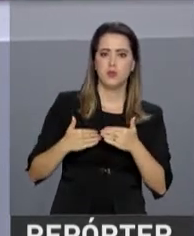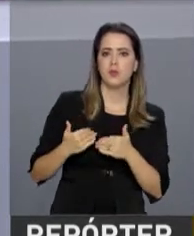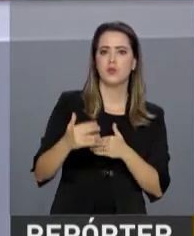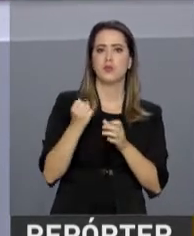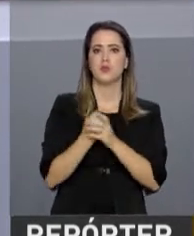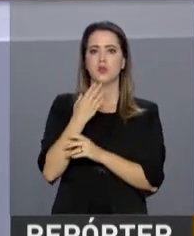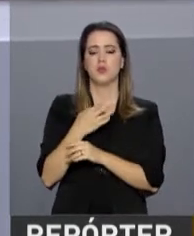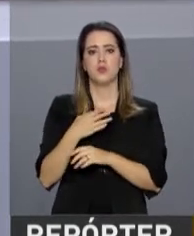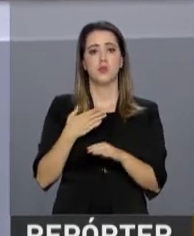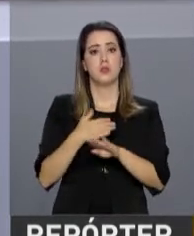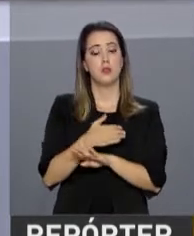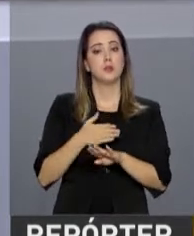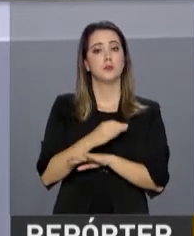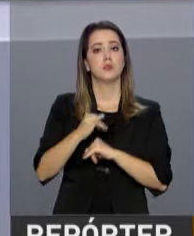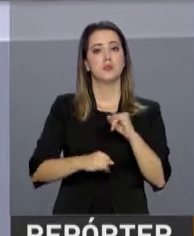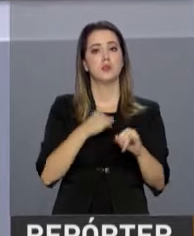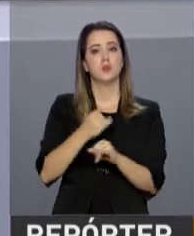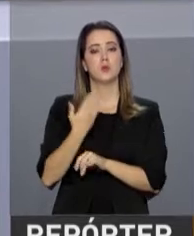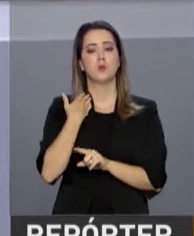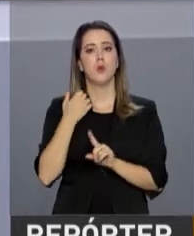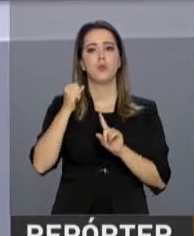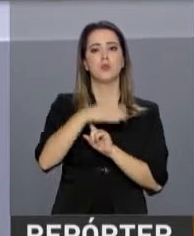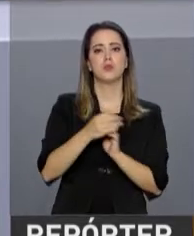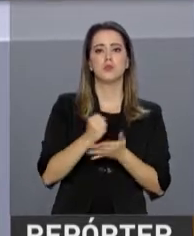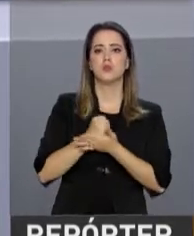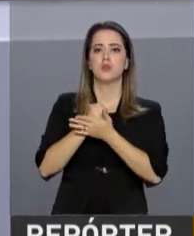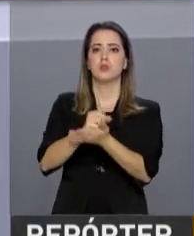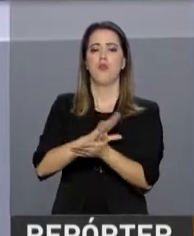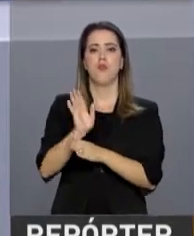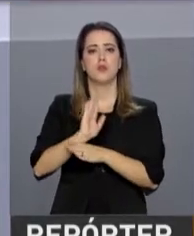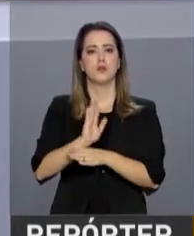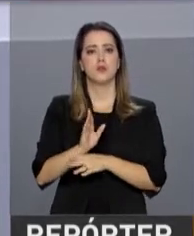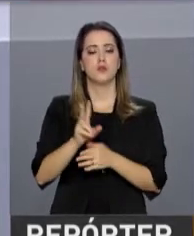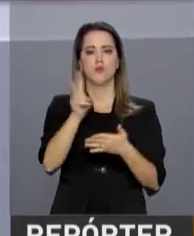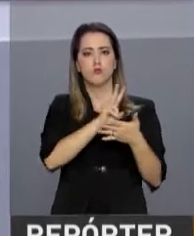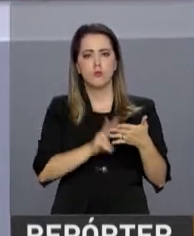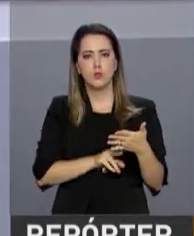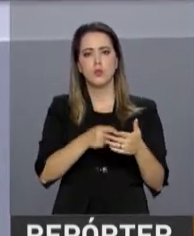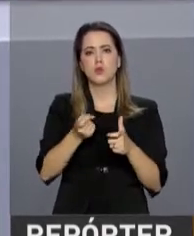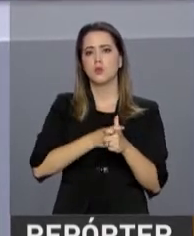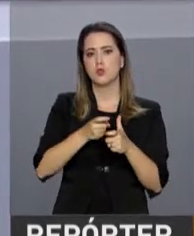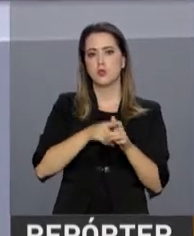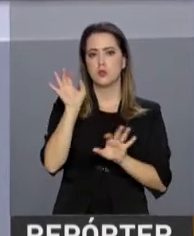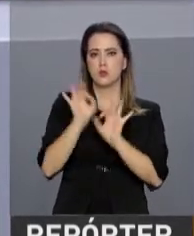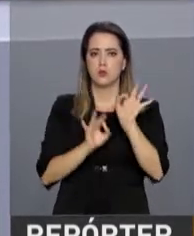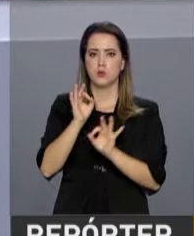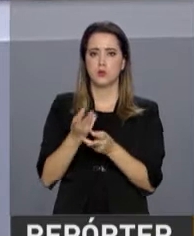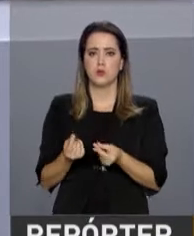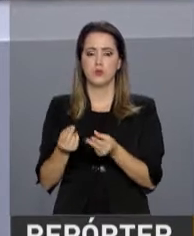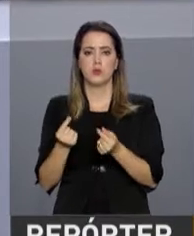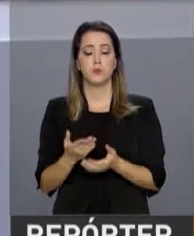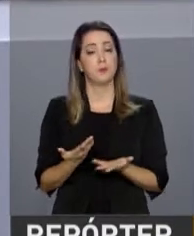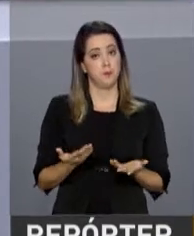frutos corra para internet o banco central já oferece conteúdos em vídeo e texto sobre o endividamento planejamento e